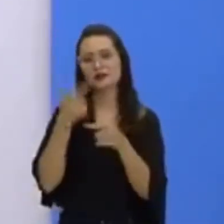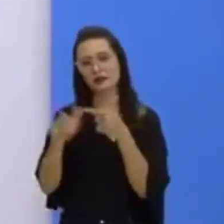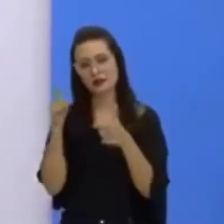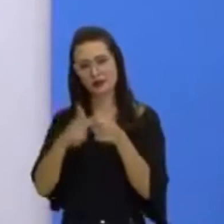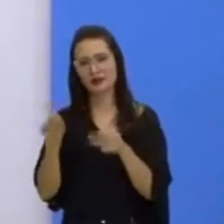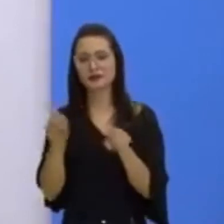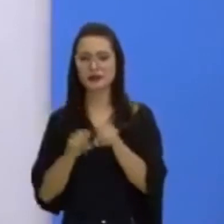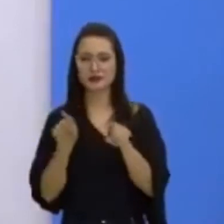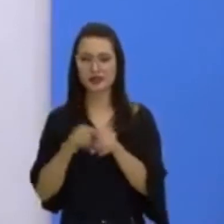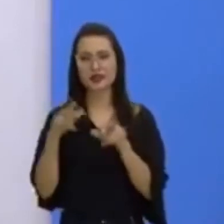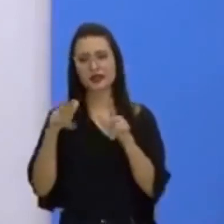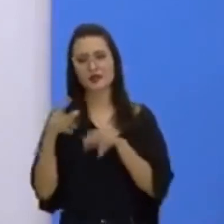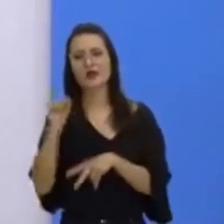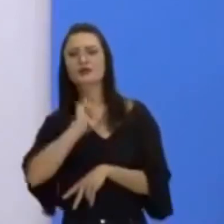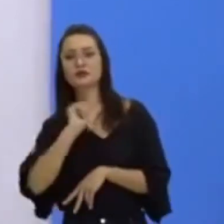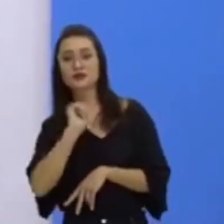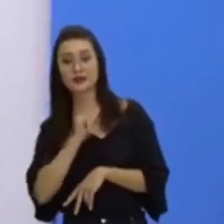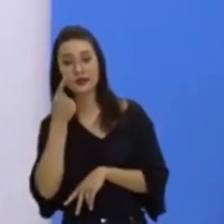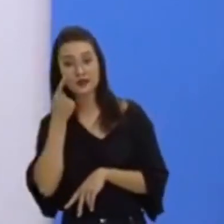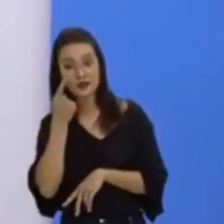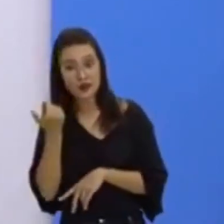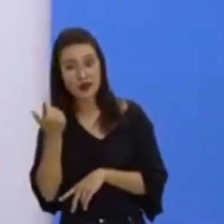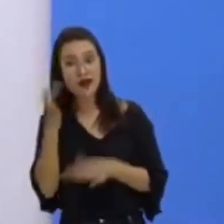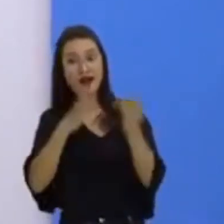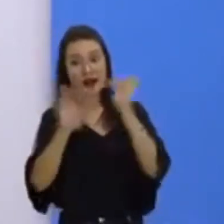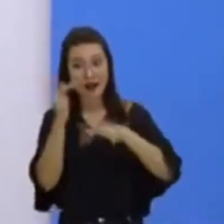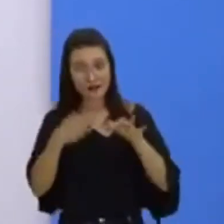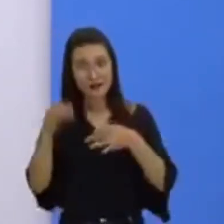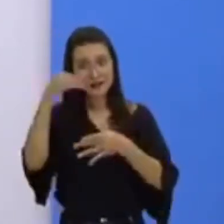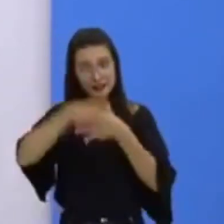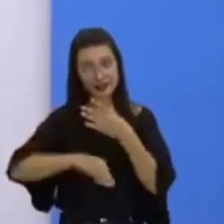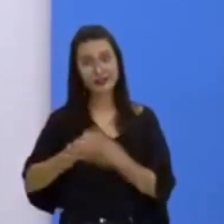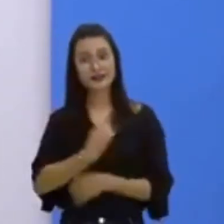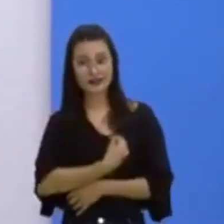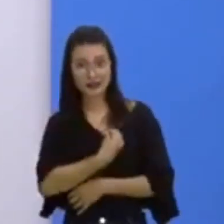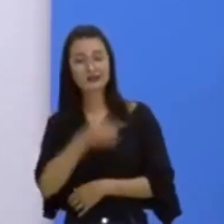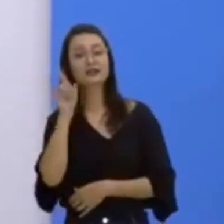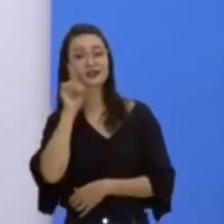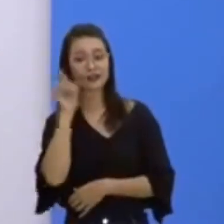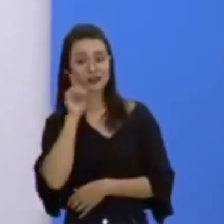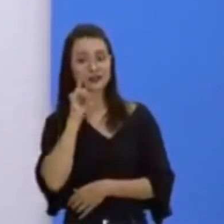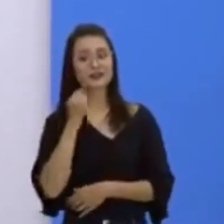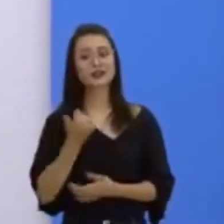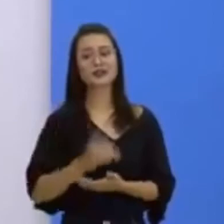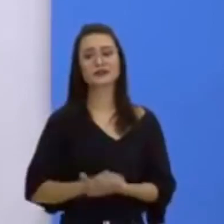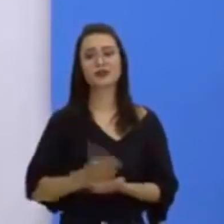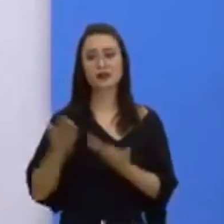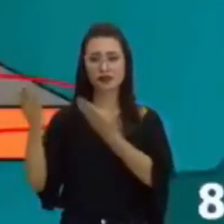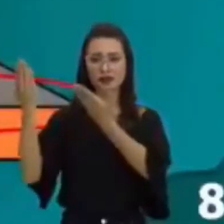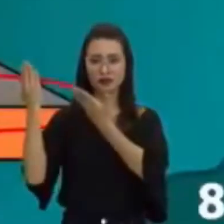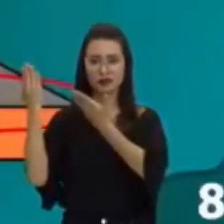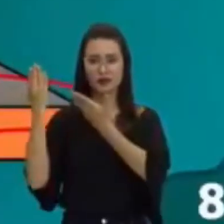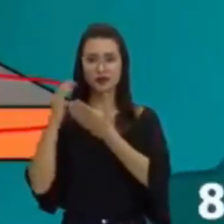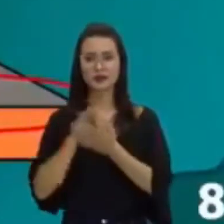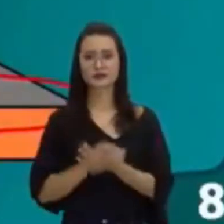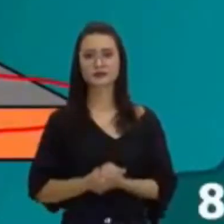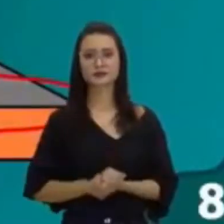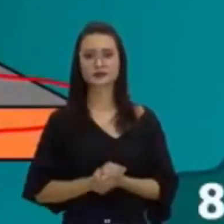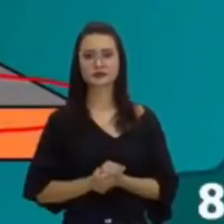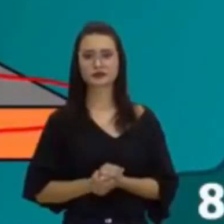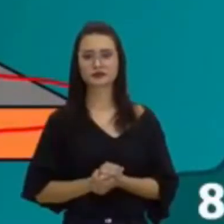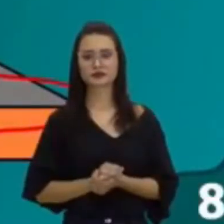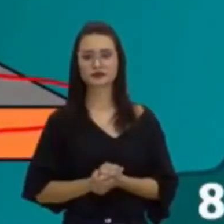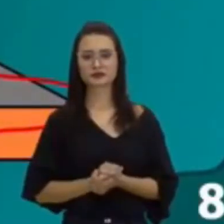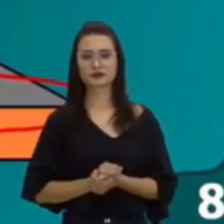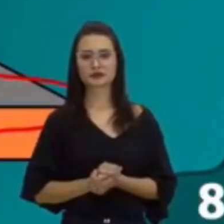Brumadinho, beleza? Tá vendo como a física ela tá aí no nosso dia a dia o tempo inteiro? Vamos voltar para o nosso quadro interativo.